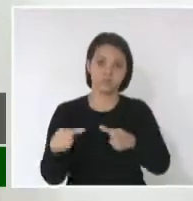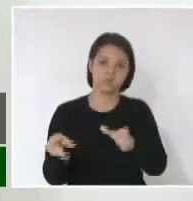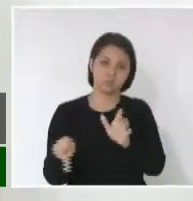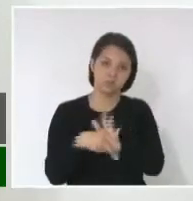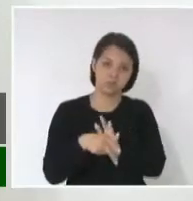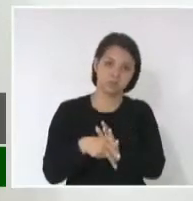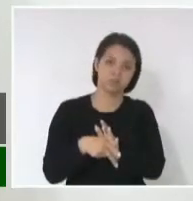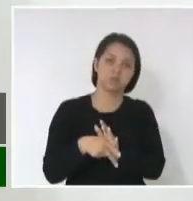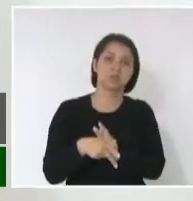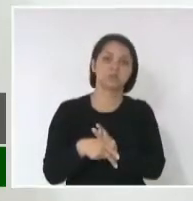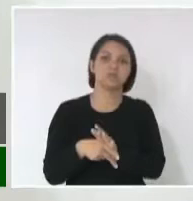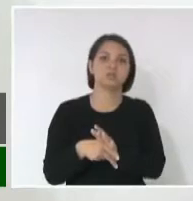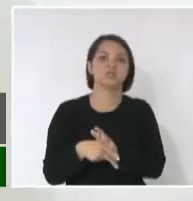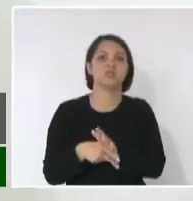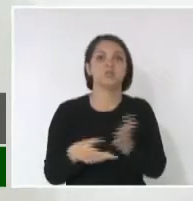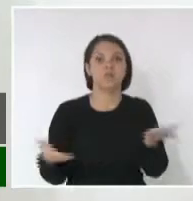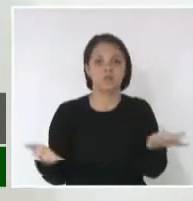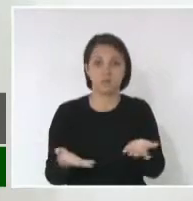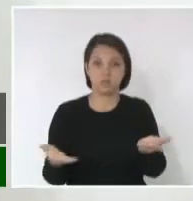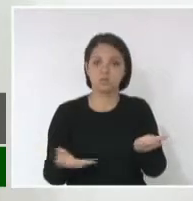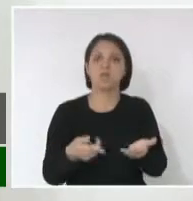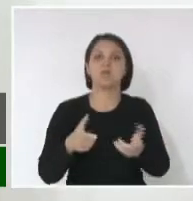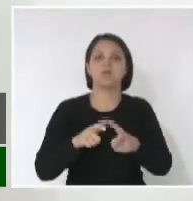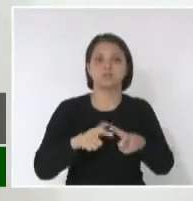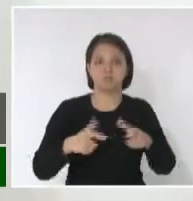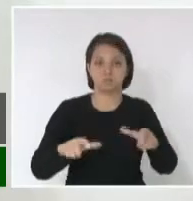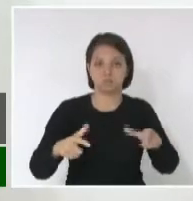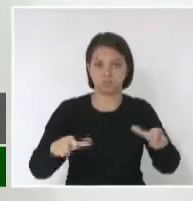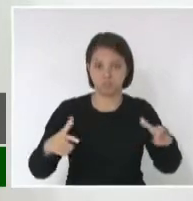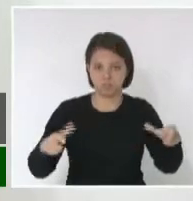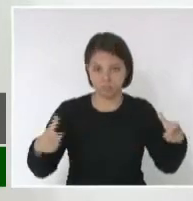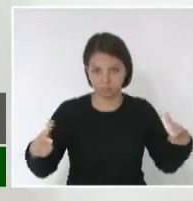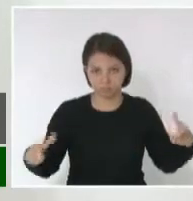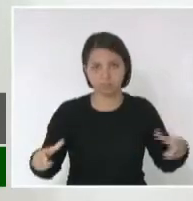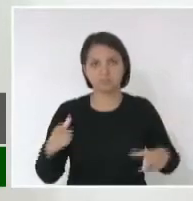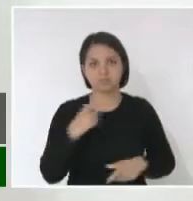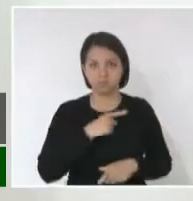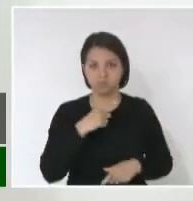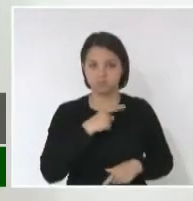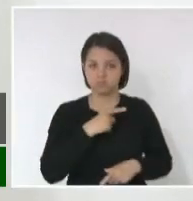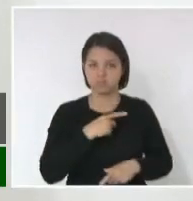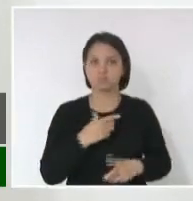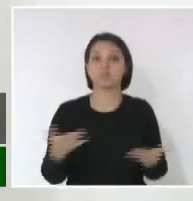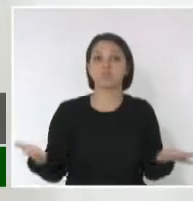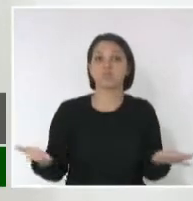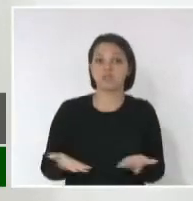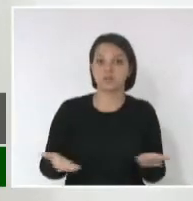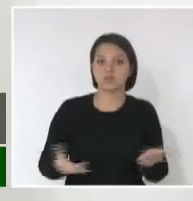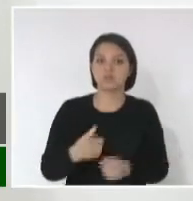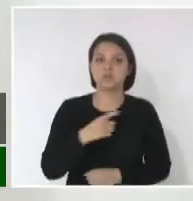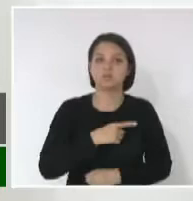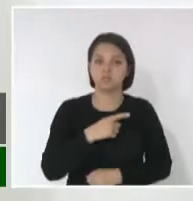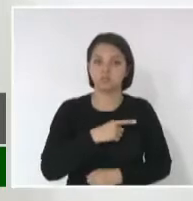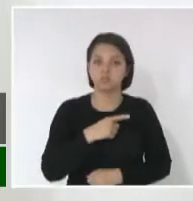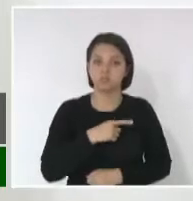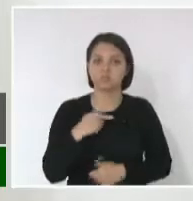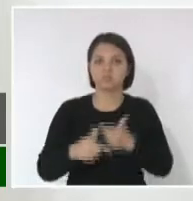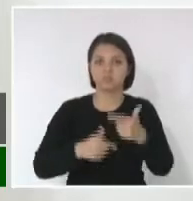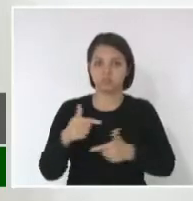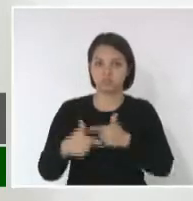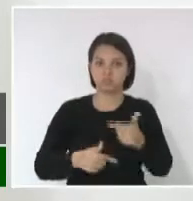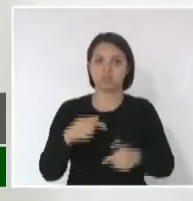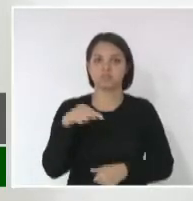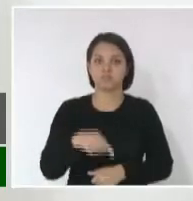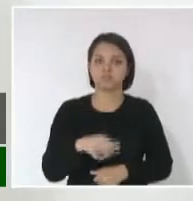Desde então, a empresa vem cada vez mais conquistando seu espaço e, atualmente, sua atuação no mercado